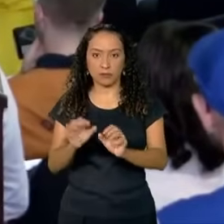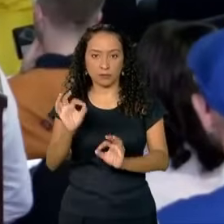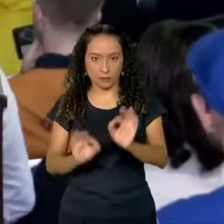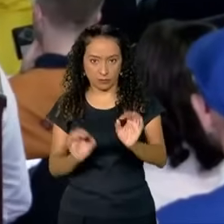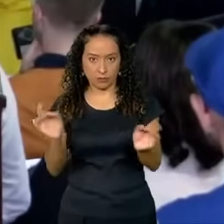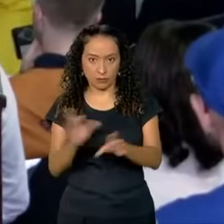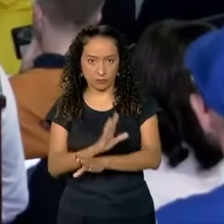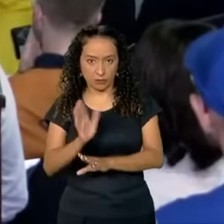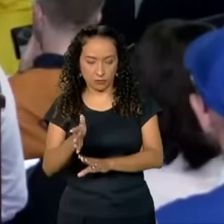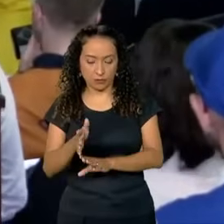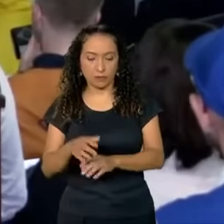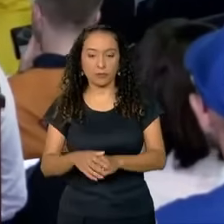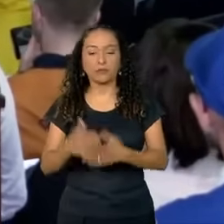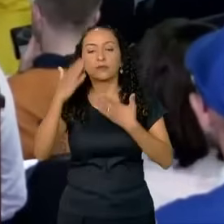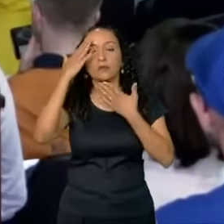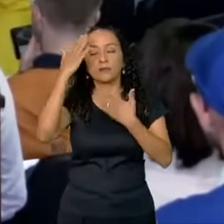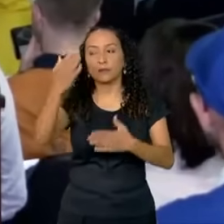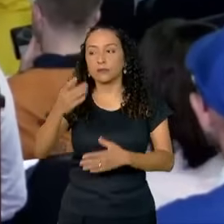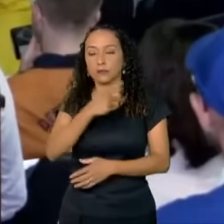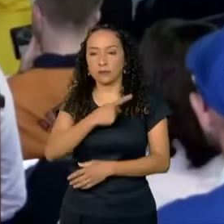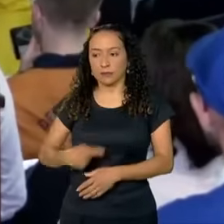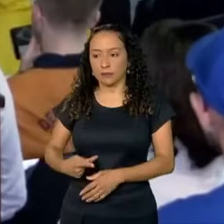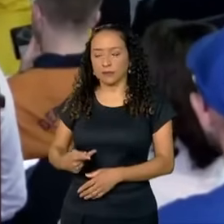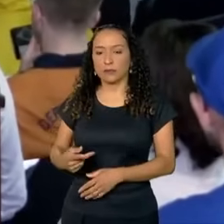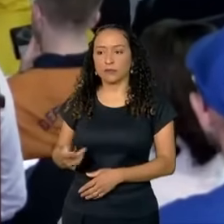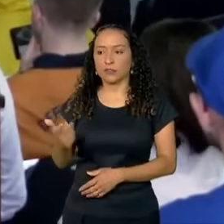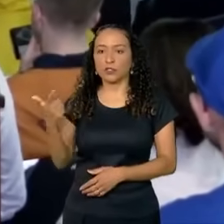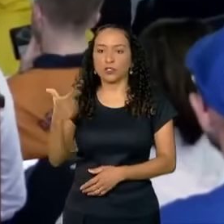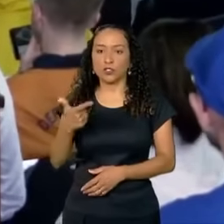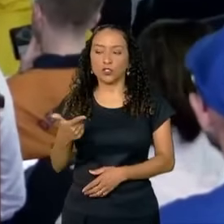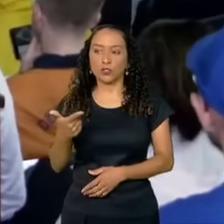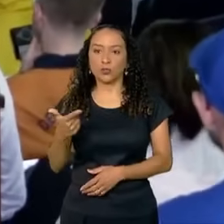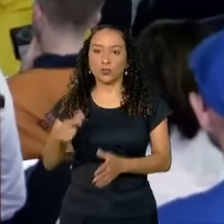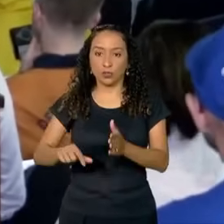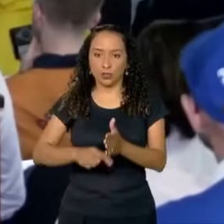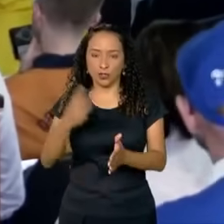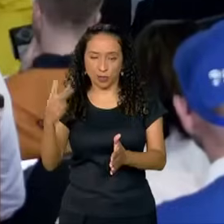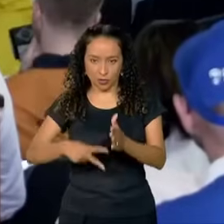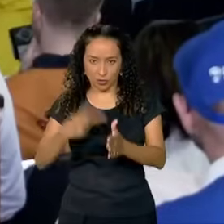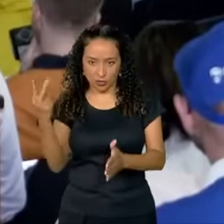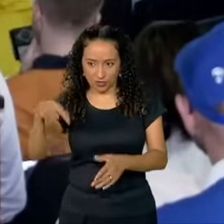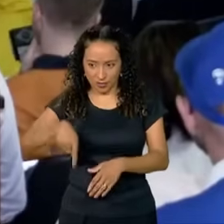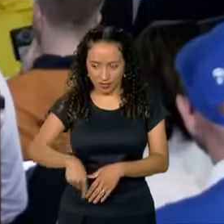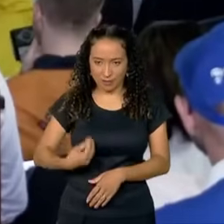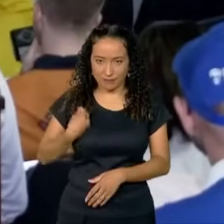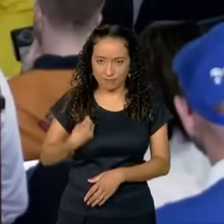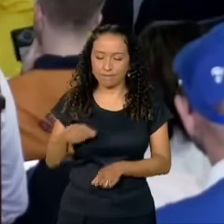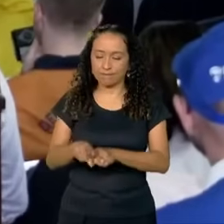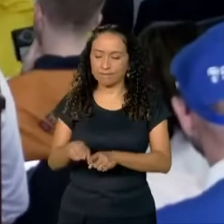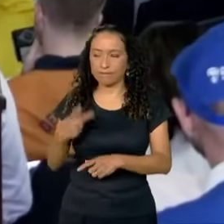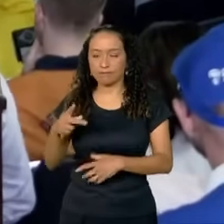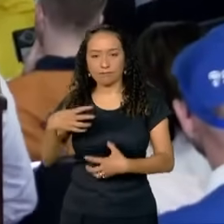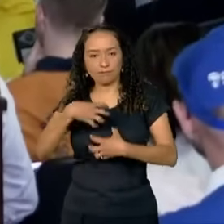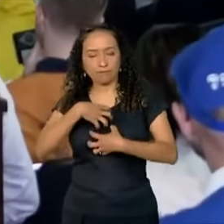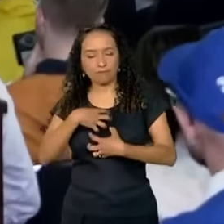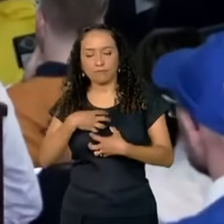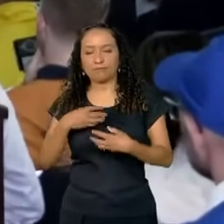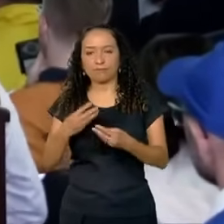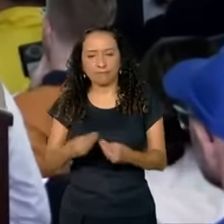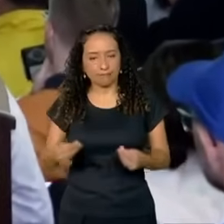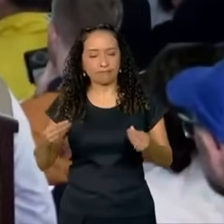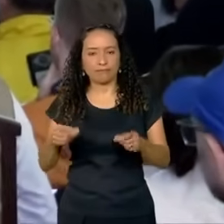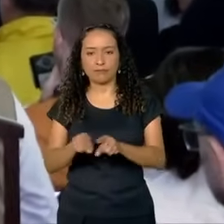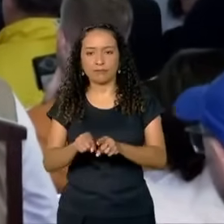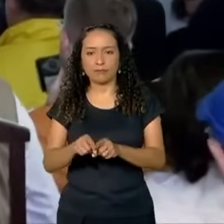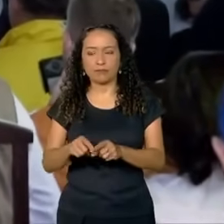ordem. Agradecer, presidente, a sua vinda pela segunda vez aqui. A sua sensibilidade e, mais do que qualquer coisa,